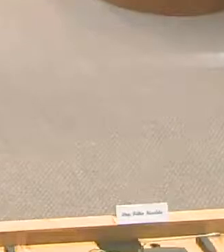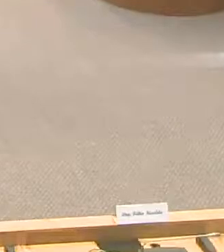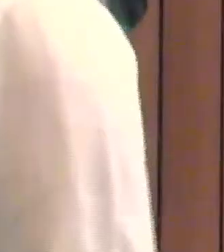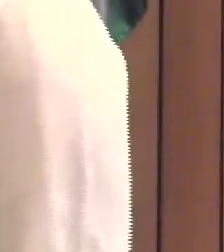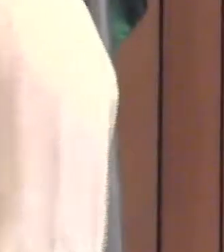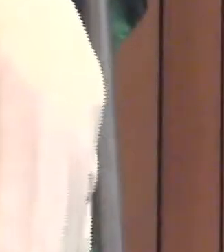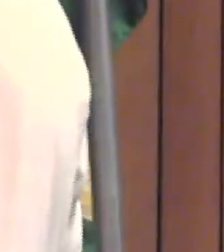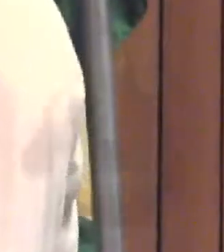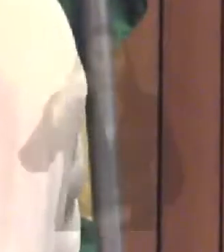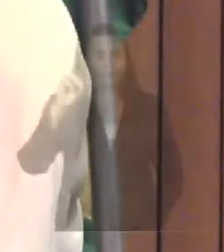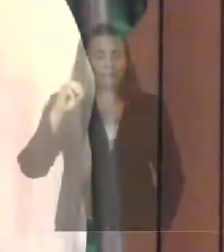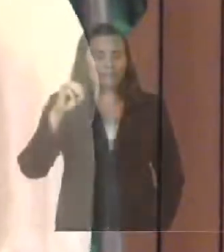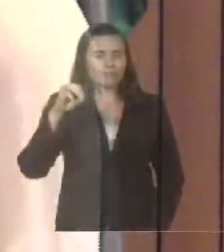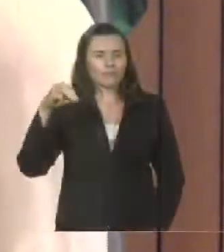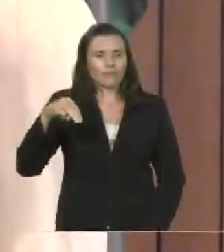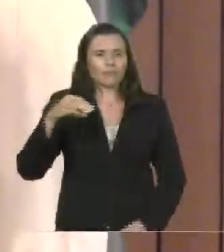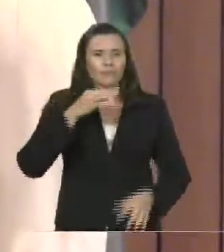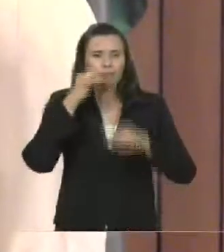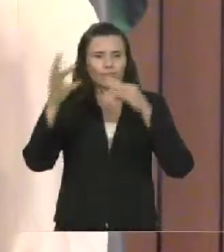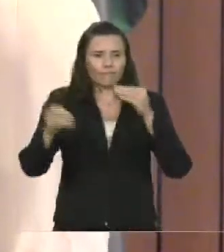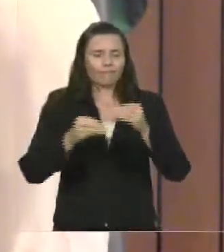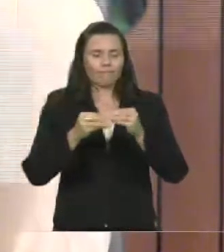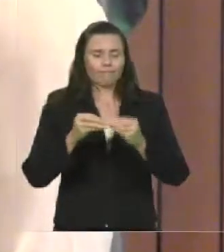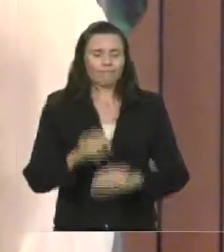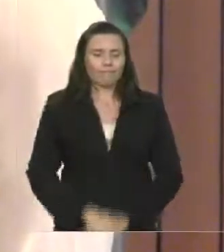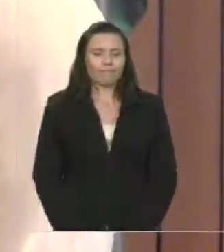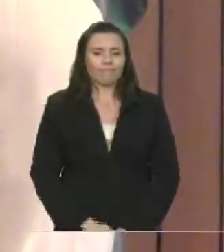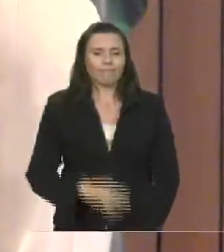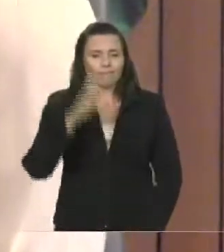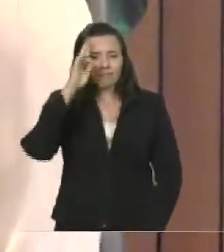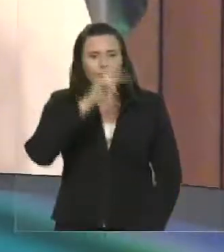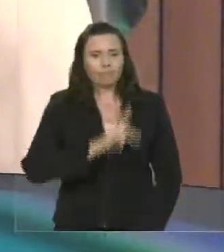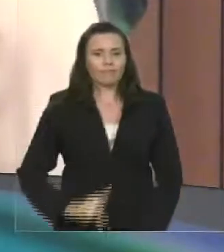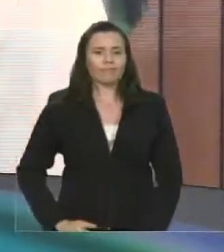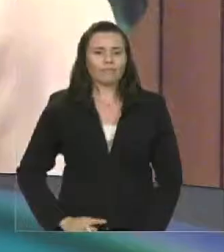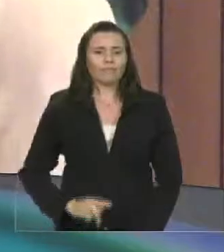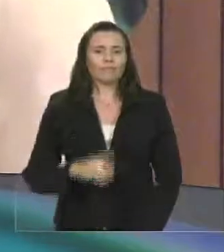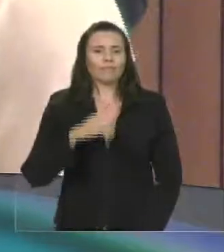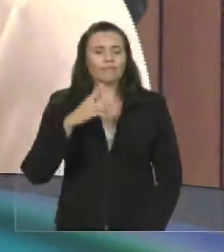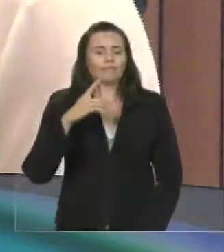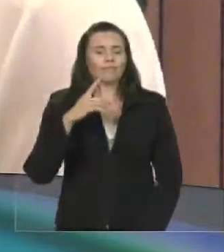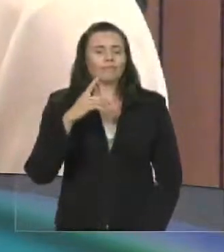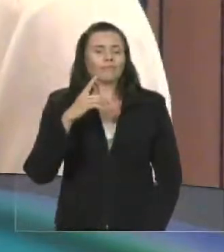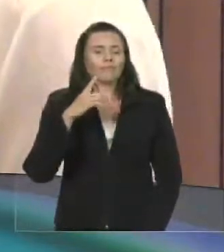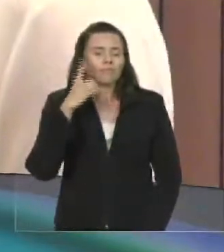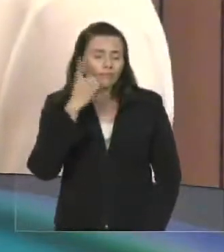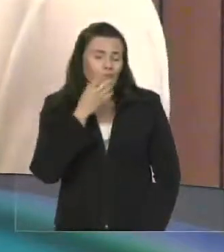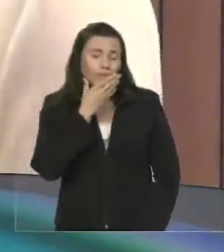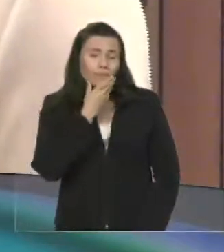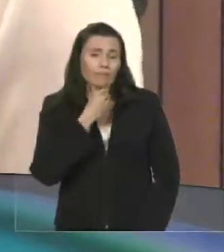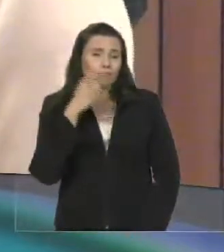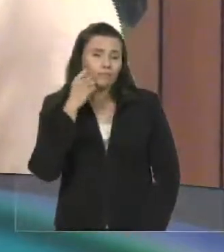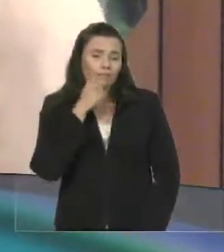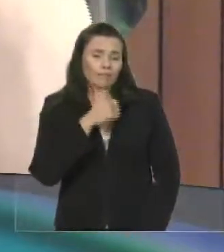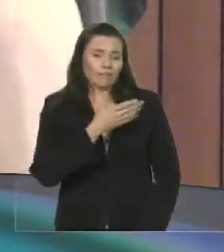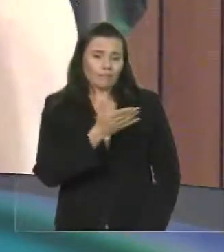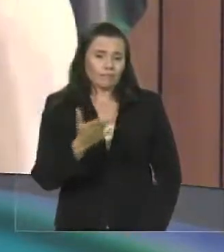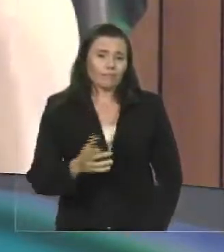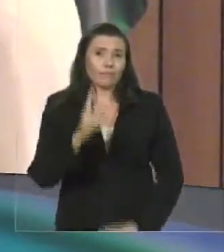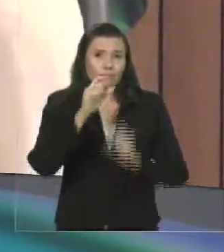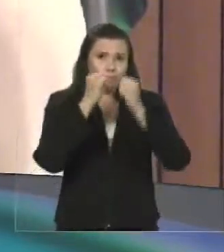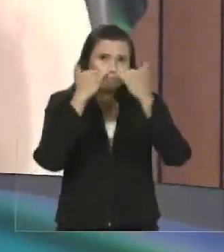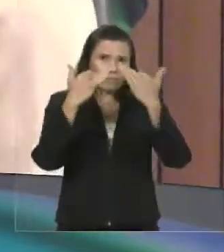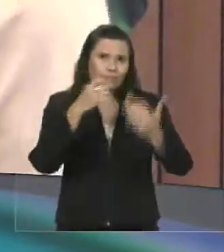Senhor presidente, senhores deputados, senhoras deputadas, galeria imprensa, mulheres